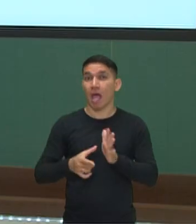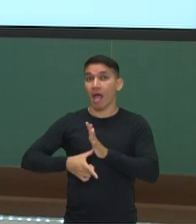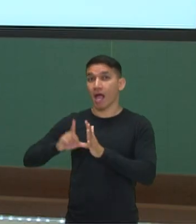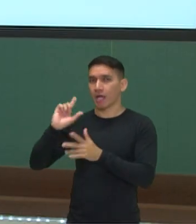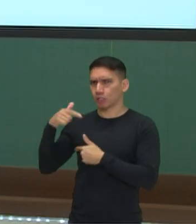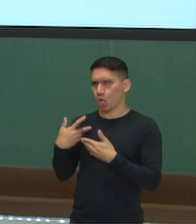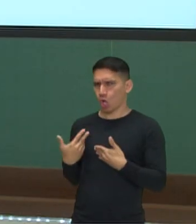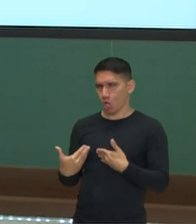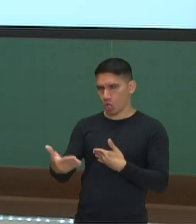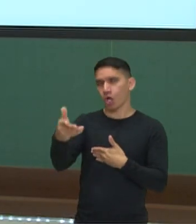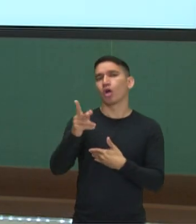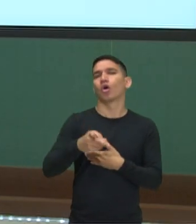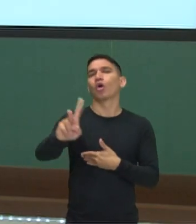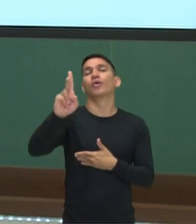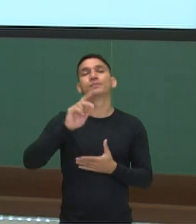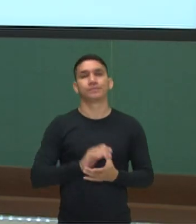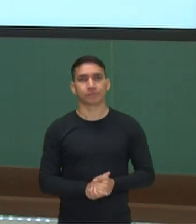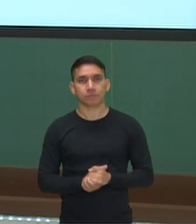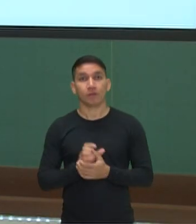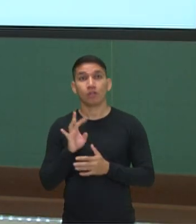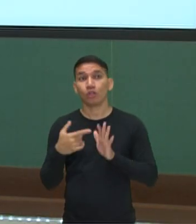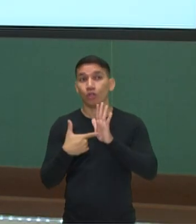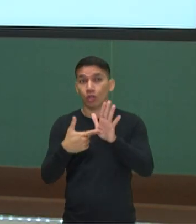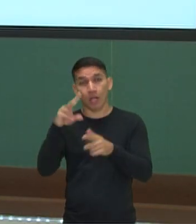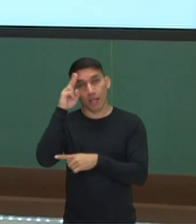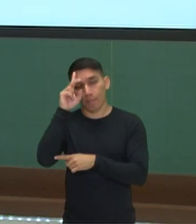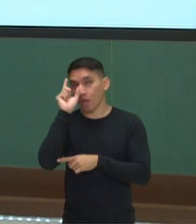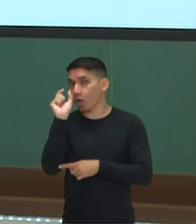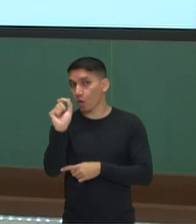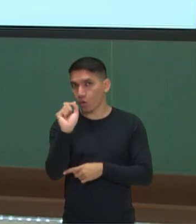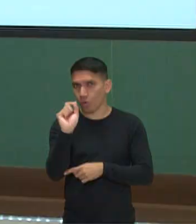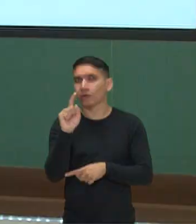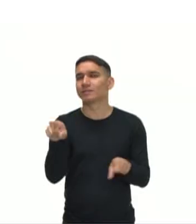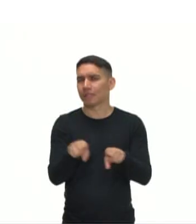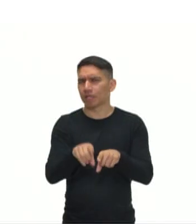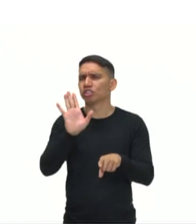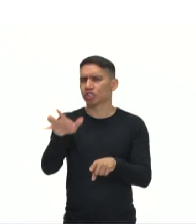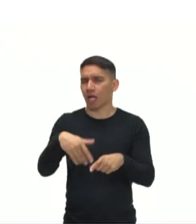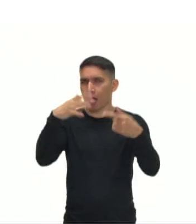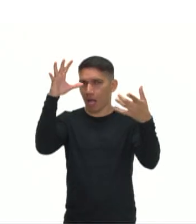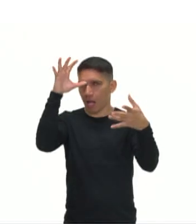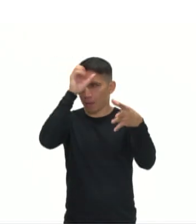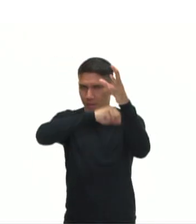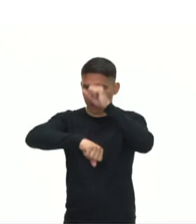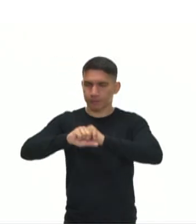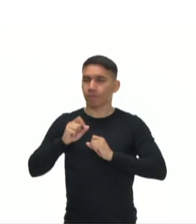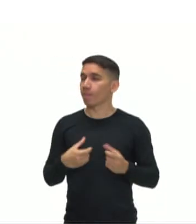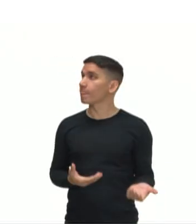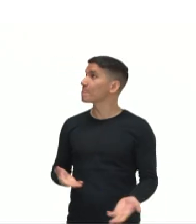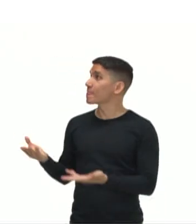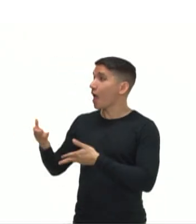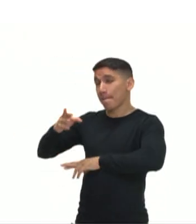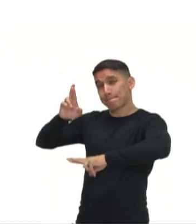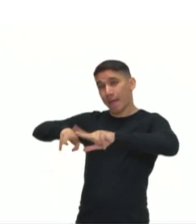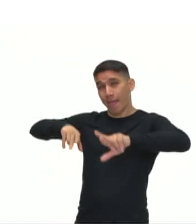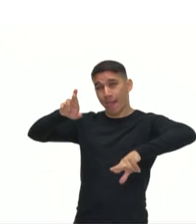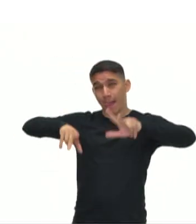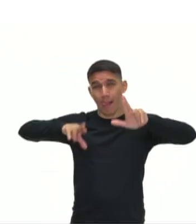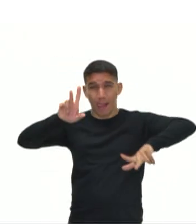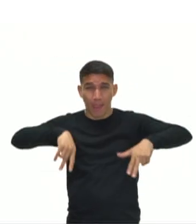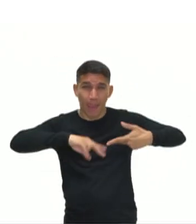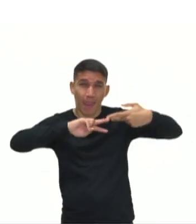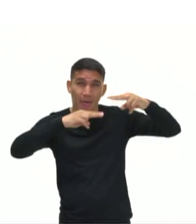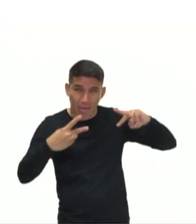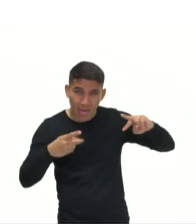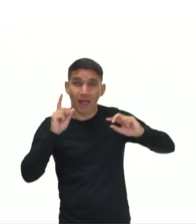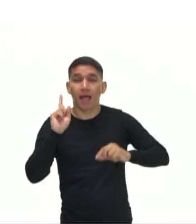gente continuar, só um lembrete aqui que a gente também já viu. Essa variabilidade genética, ela é o